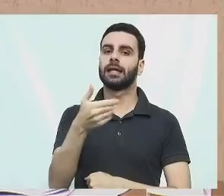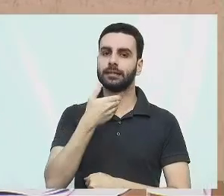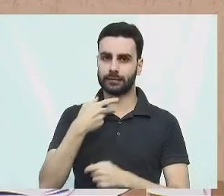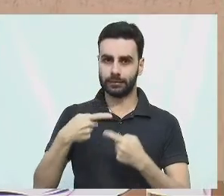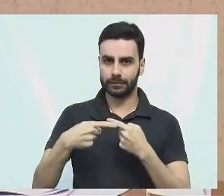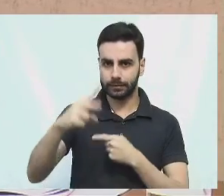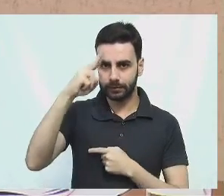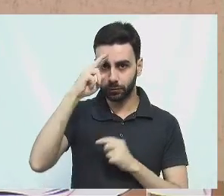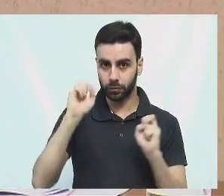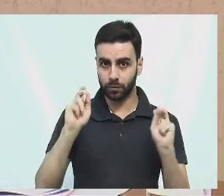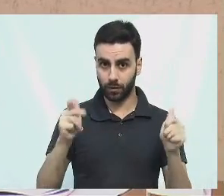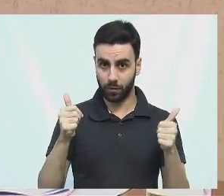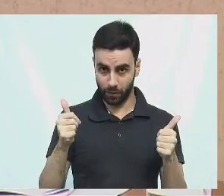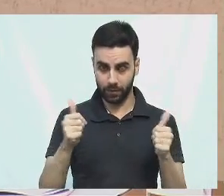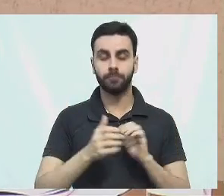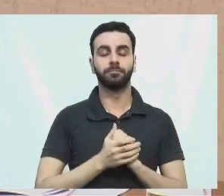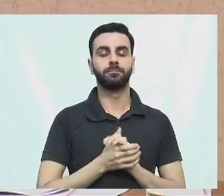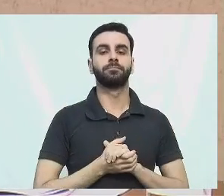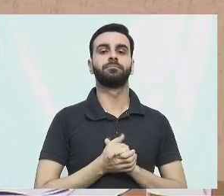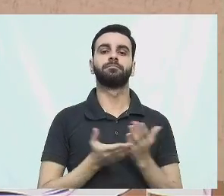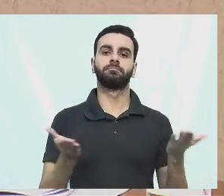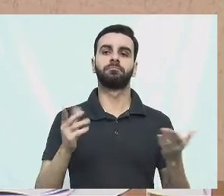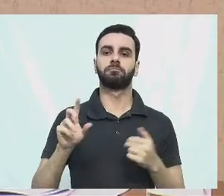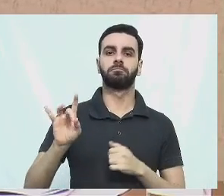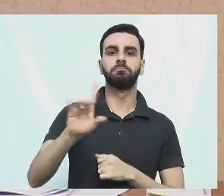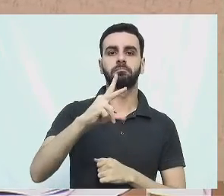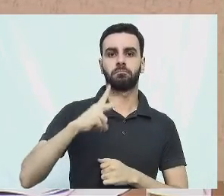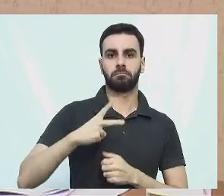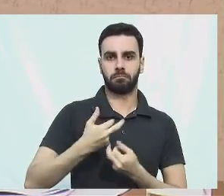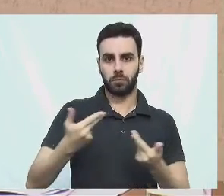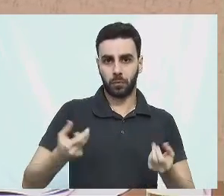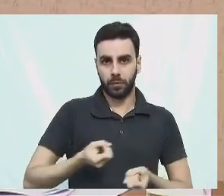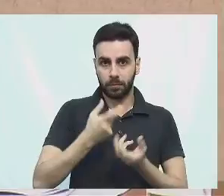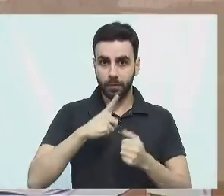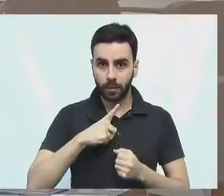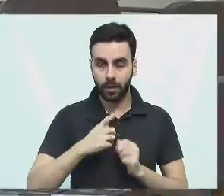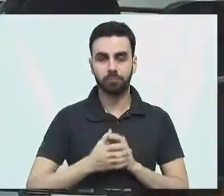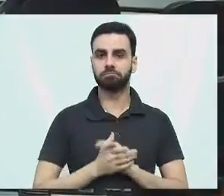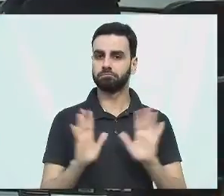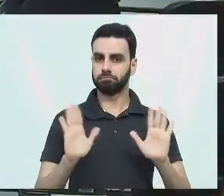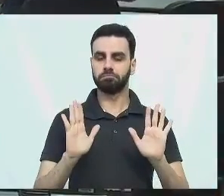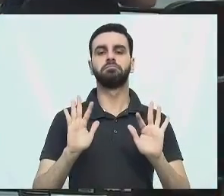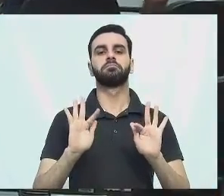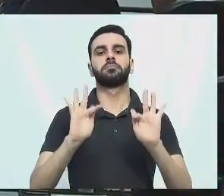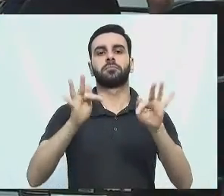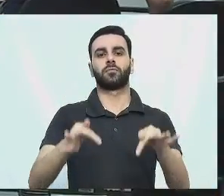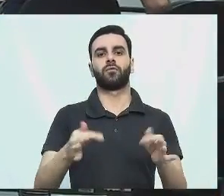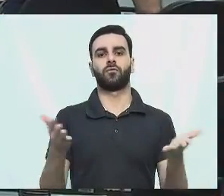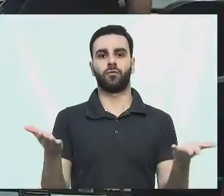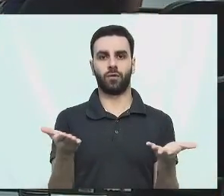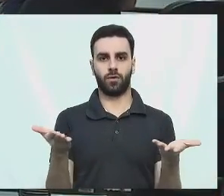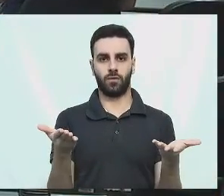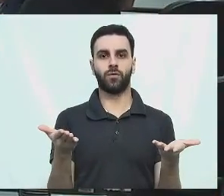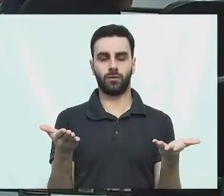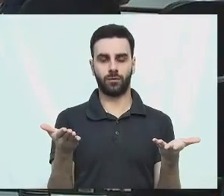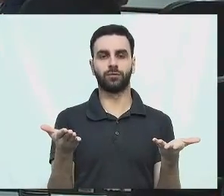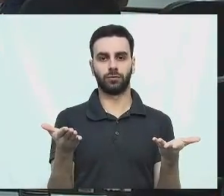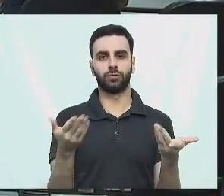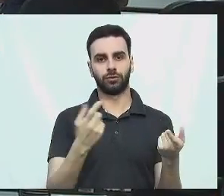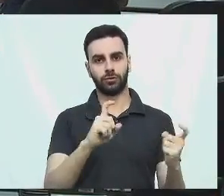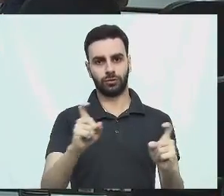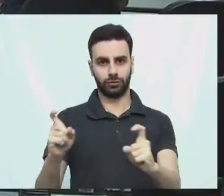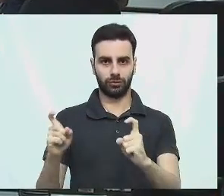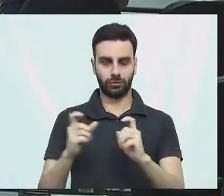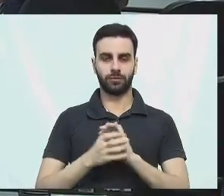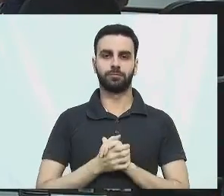certinho, passaremos para a explicação pessoal. Nada mais havendo a tratar, dou